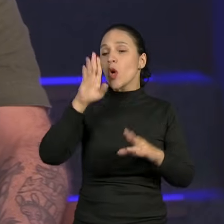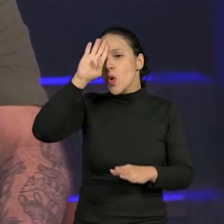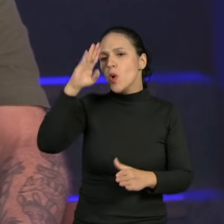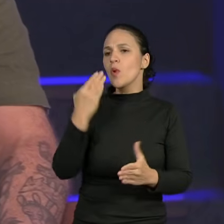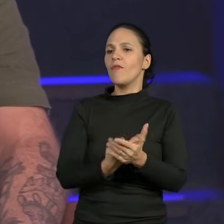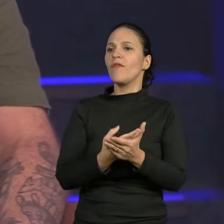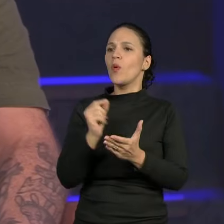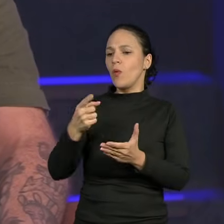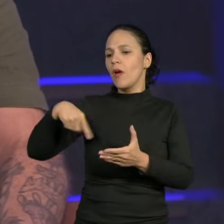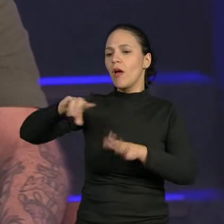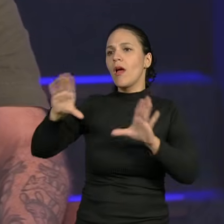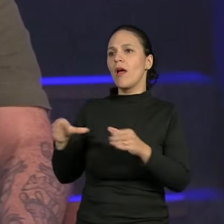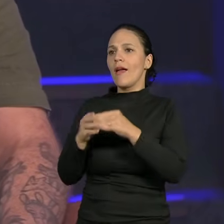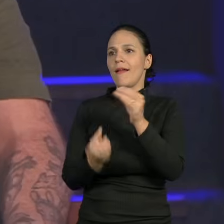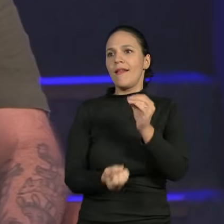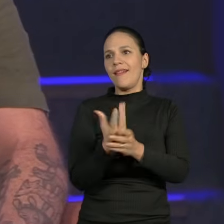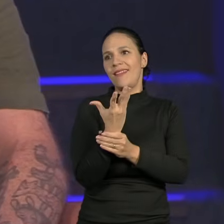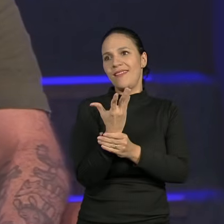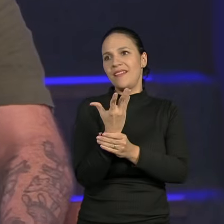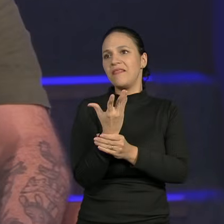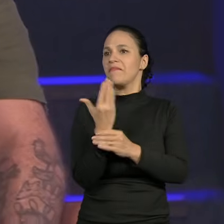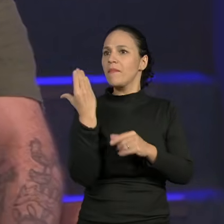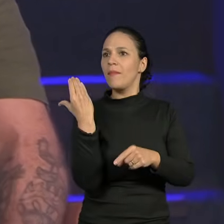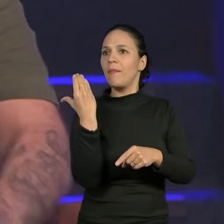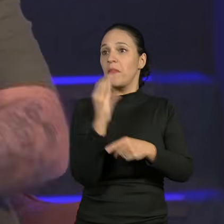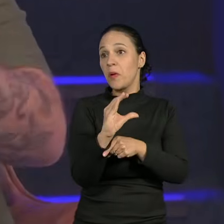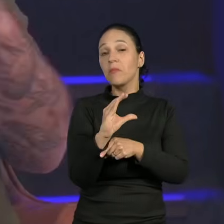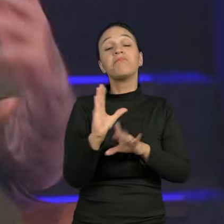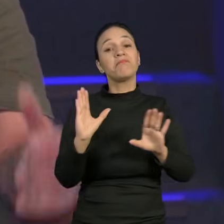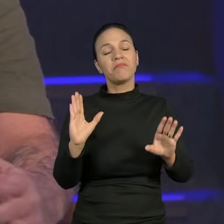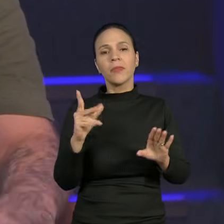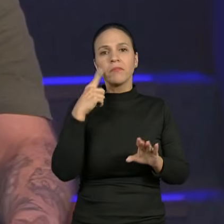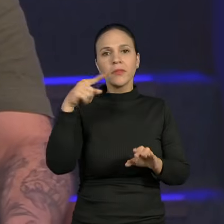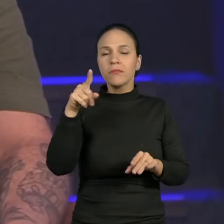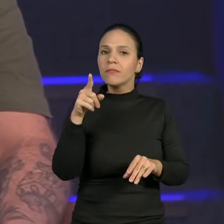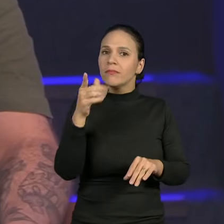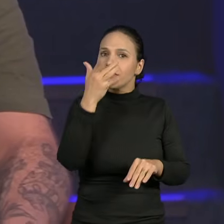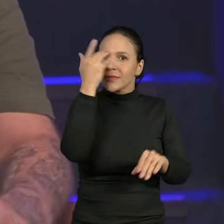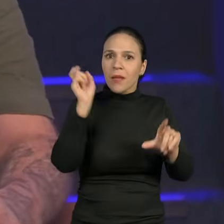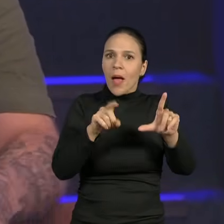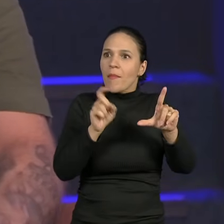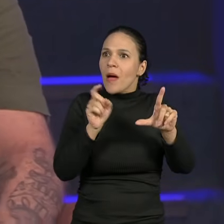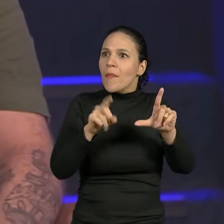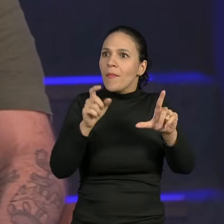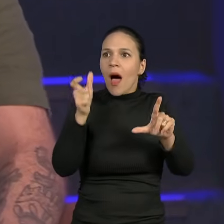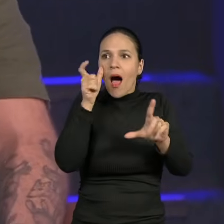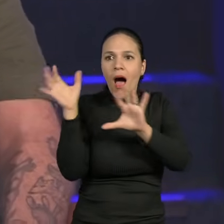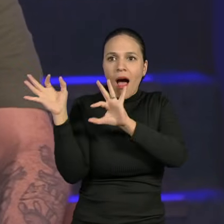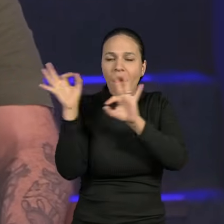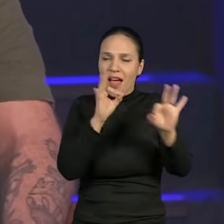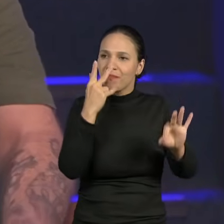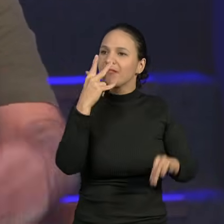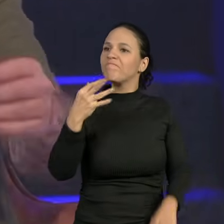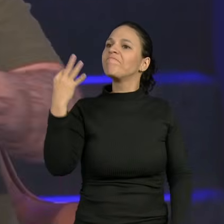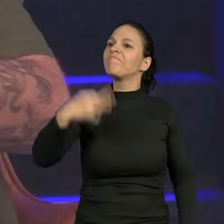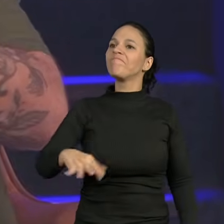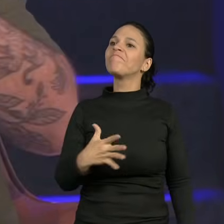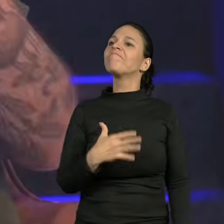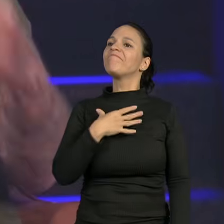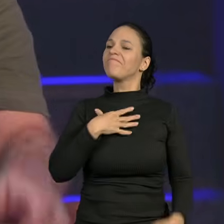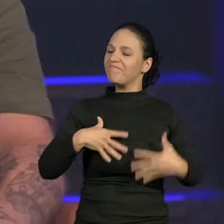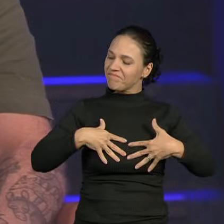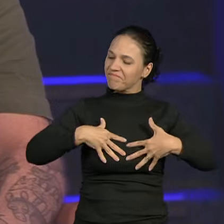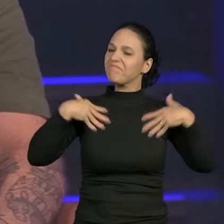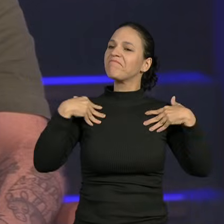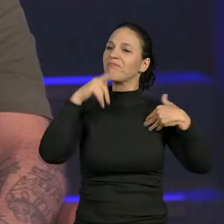muito no conteúdo que a gente lança. Então, a gente, quando vê que explode, assim, que está nas casas, é uma confirmação para a gente do que a gente vê